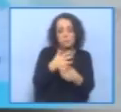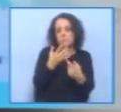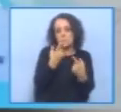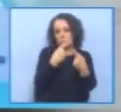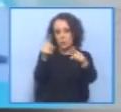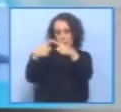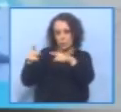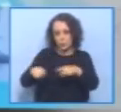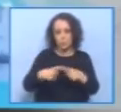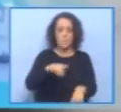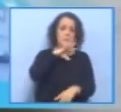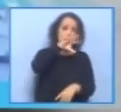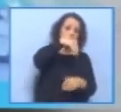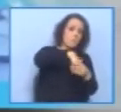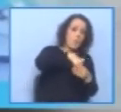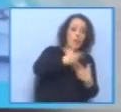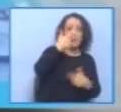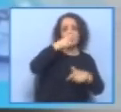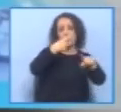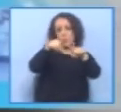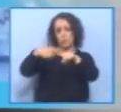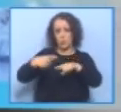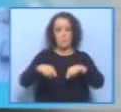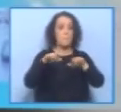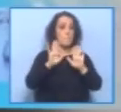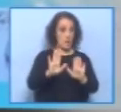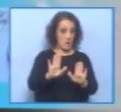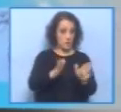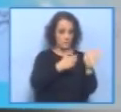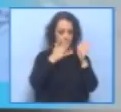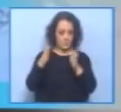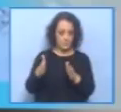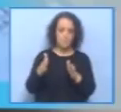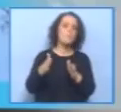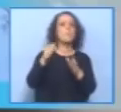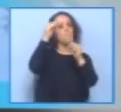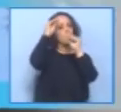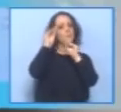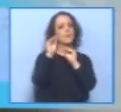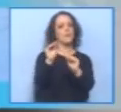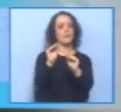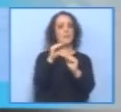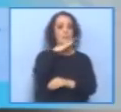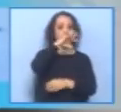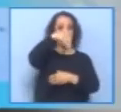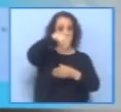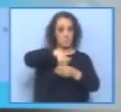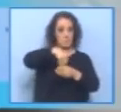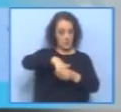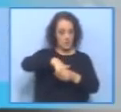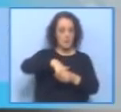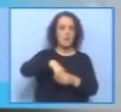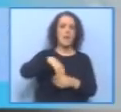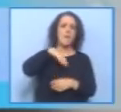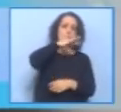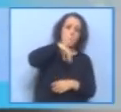diferentes de família ou pessoa para pessoa. De qualquer forma, eu acho que na perspectiva da catequese familiar, o envolvimento da família e dos